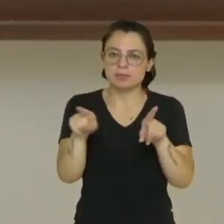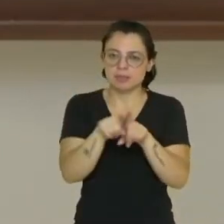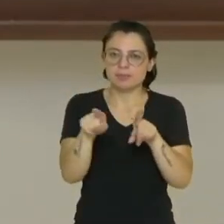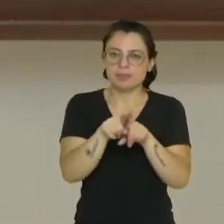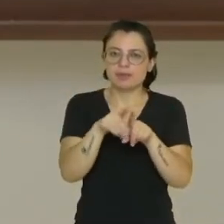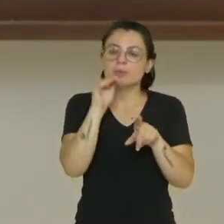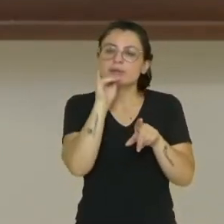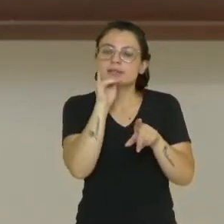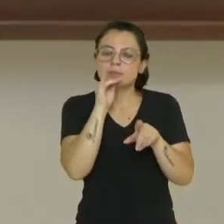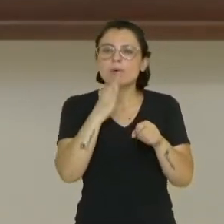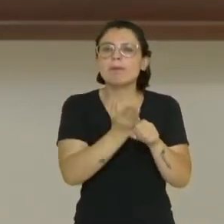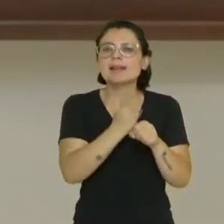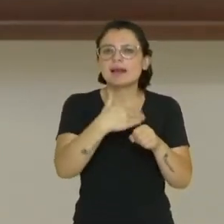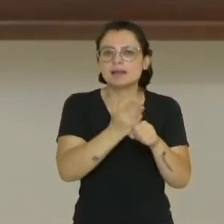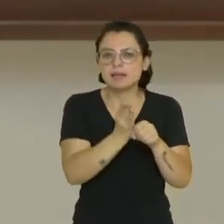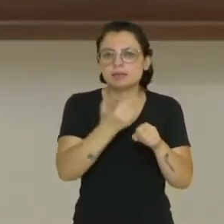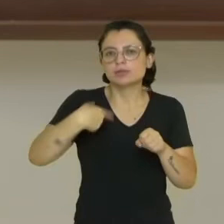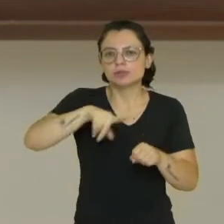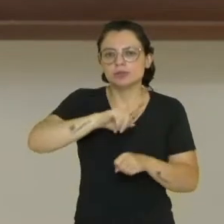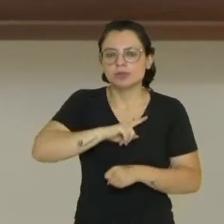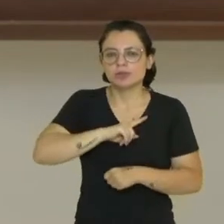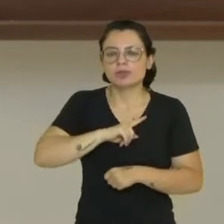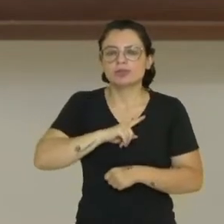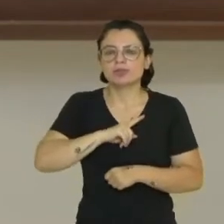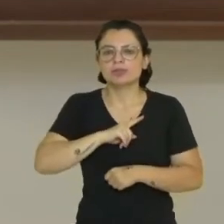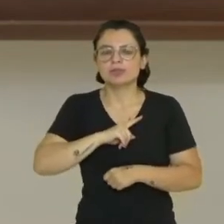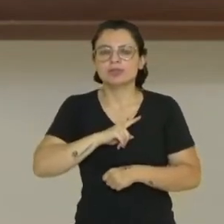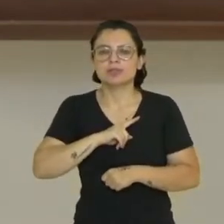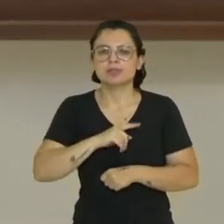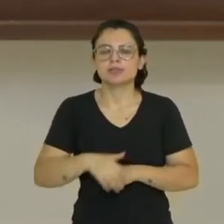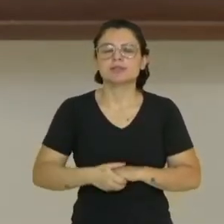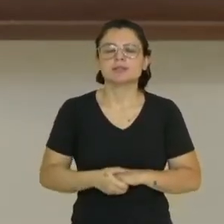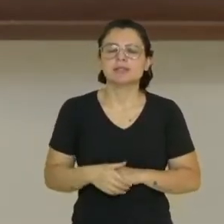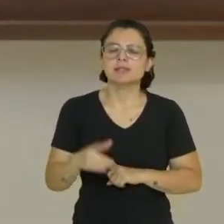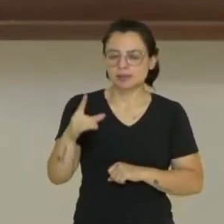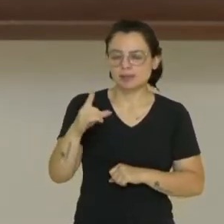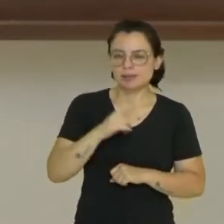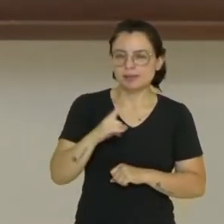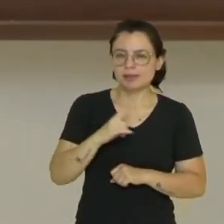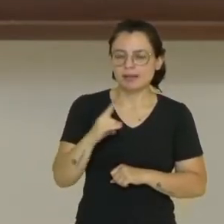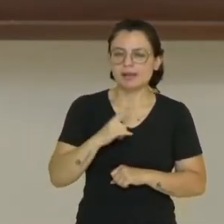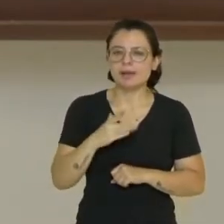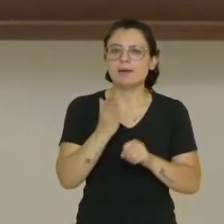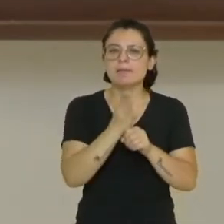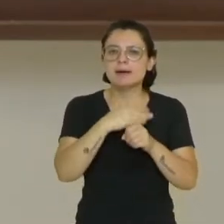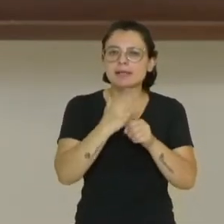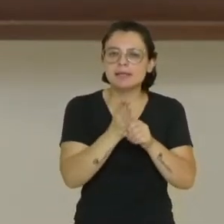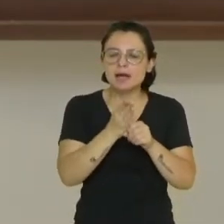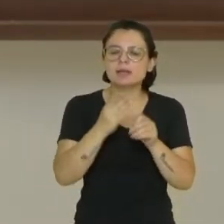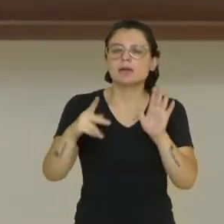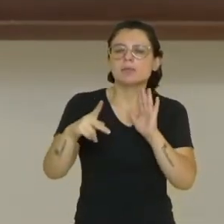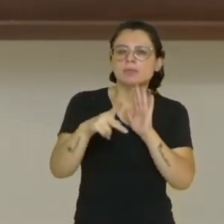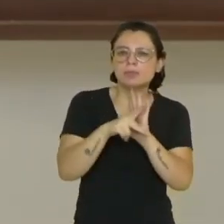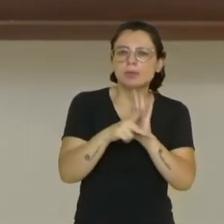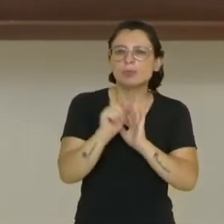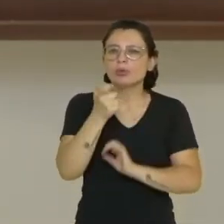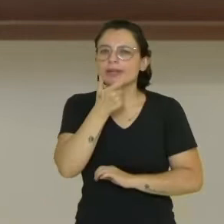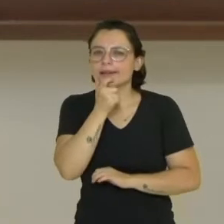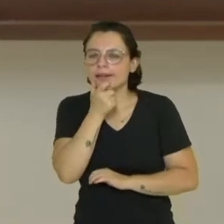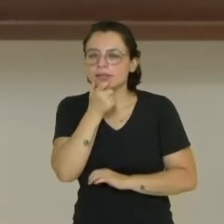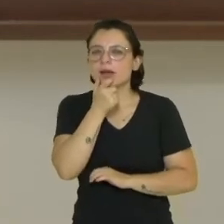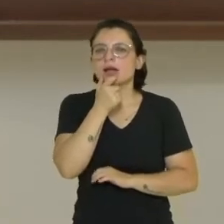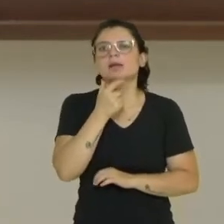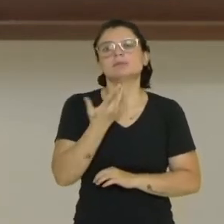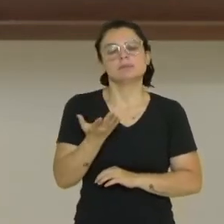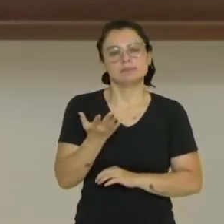as batatas, né, que nós comemos, falamos batata inglesa, mas na verdade essa batata era aqui da América, vai para a